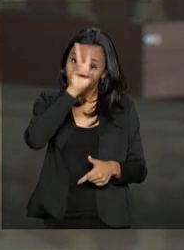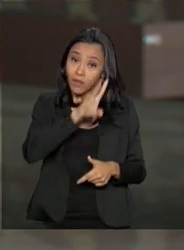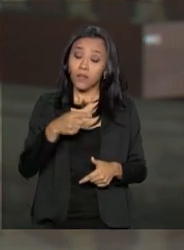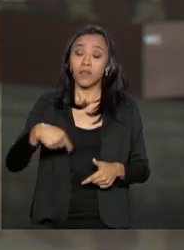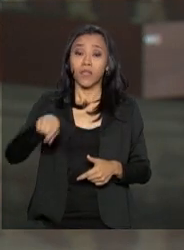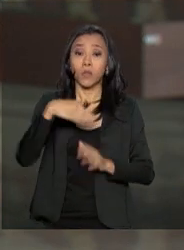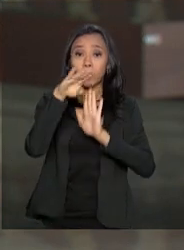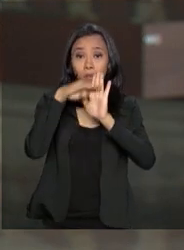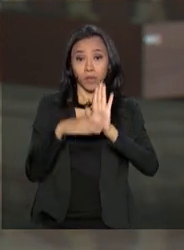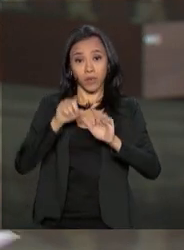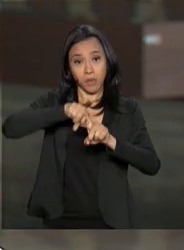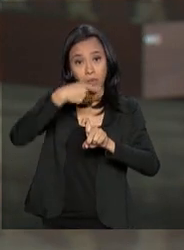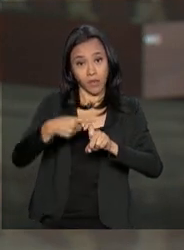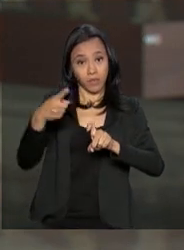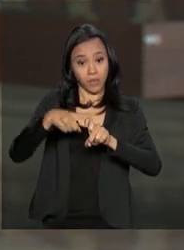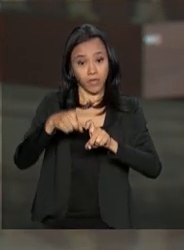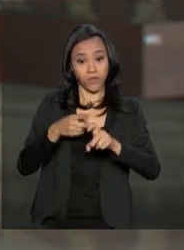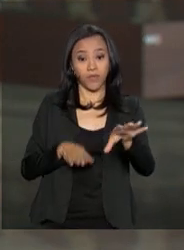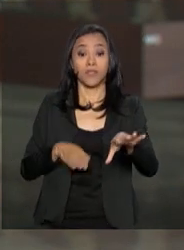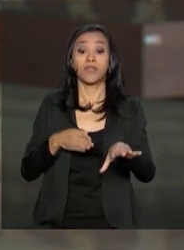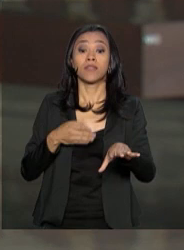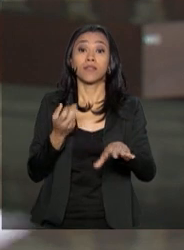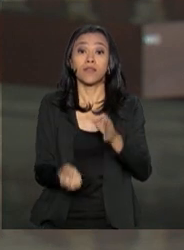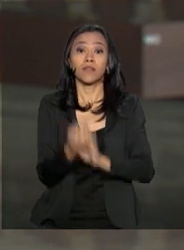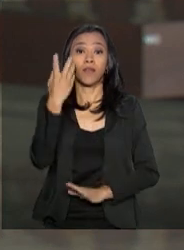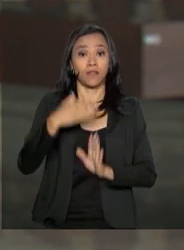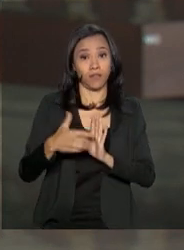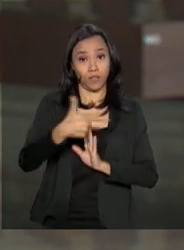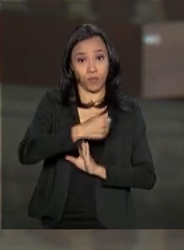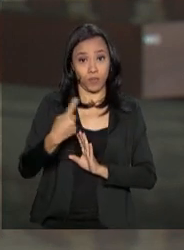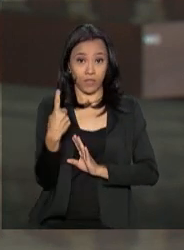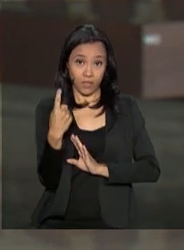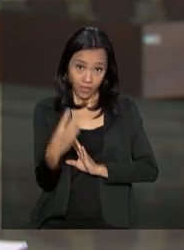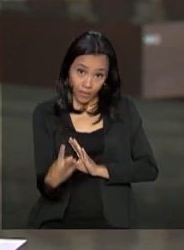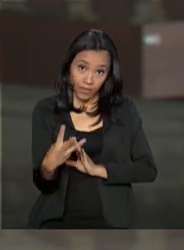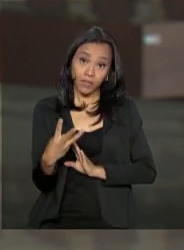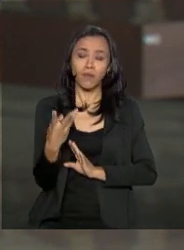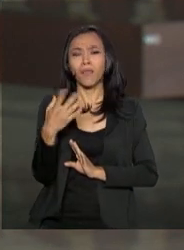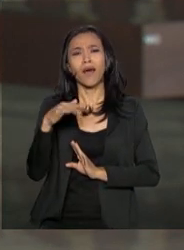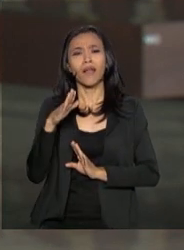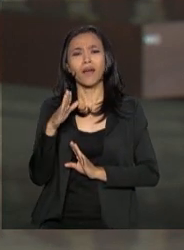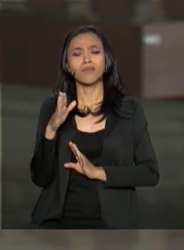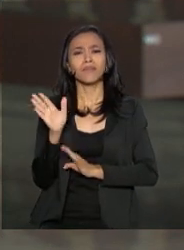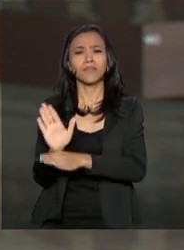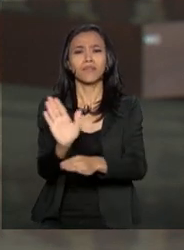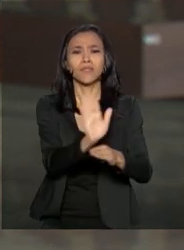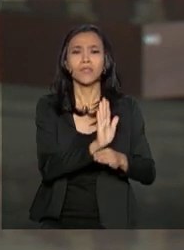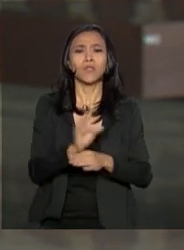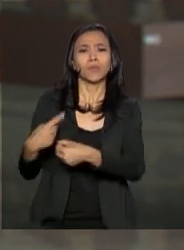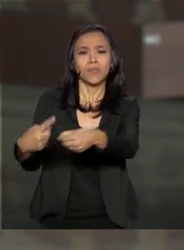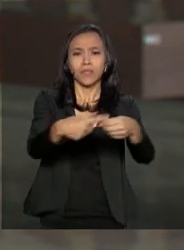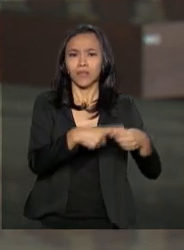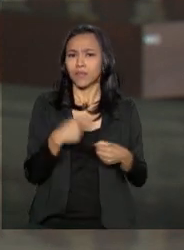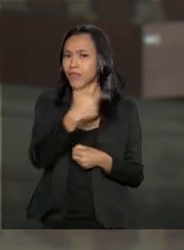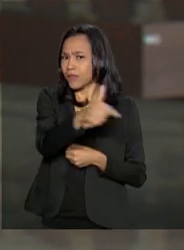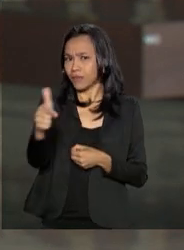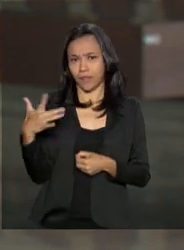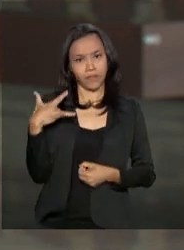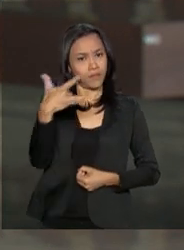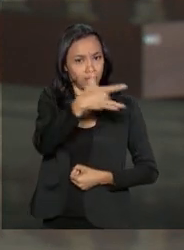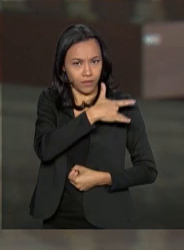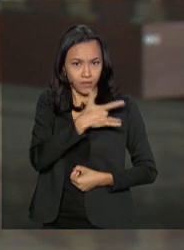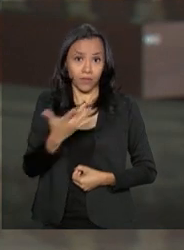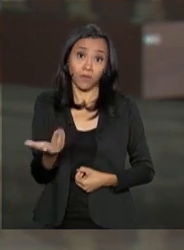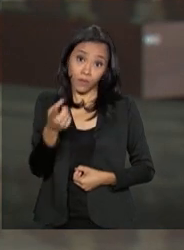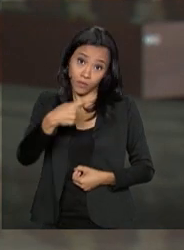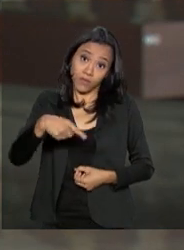médicos foi criado em 2013 exatamente para atender as pessoas os municípios onde tem é existe uma dificuldade de acesso à saúde pública